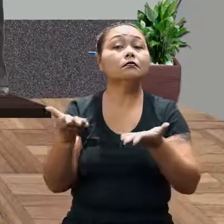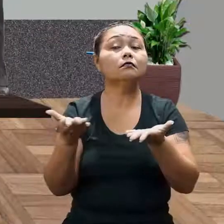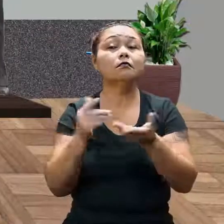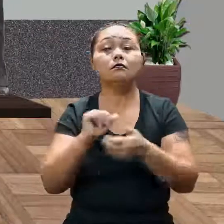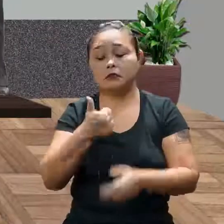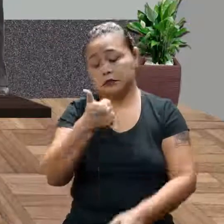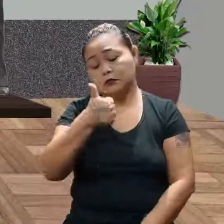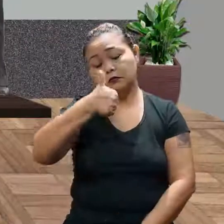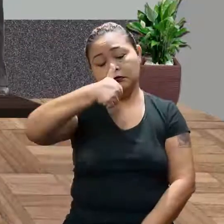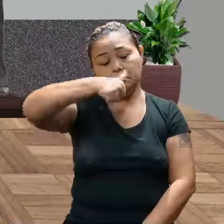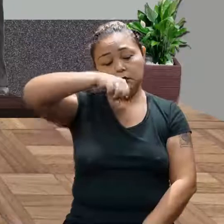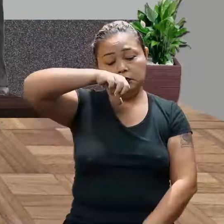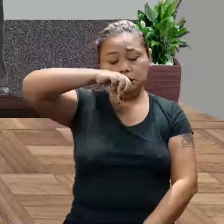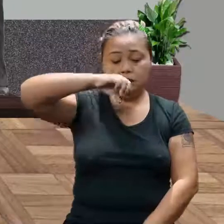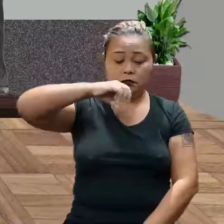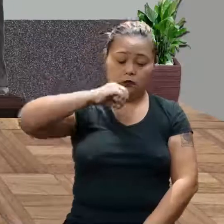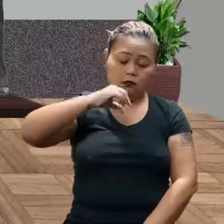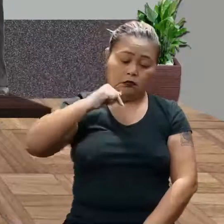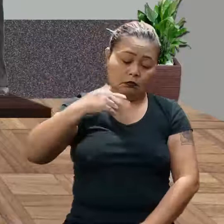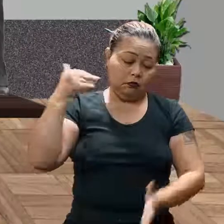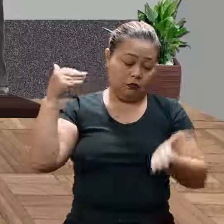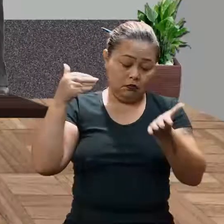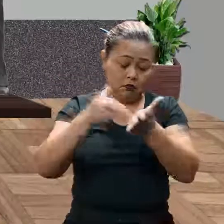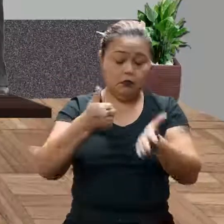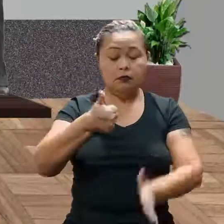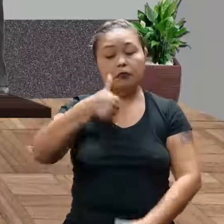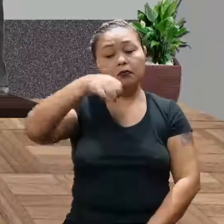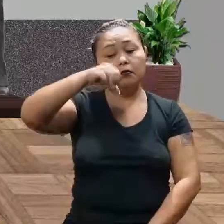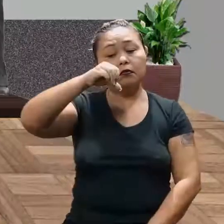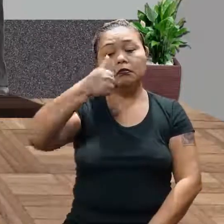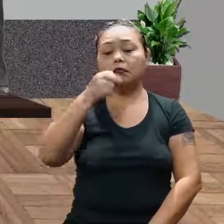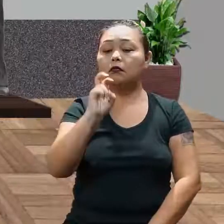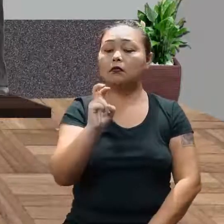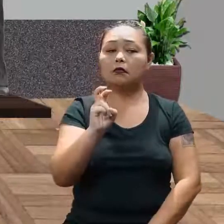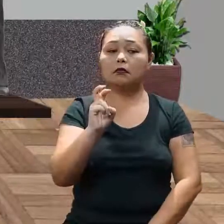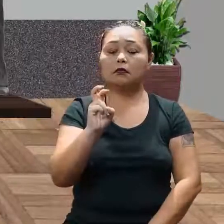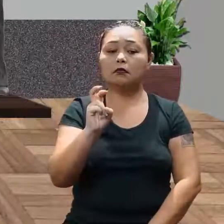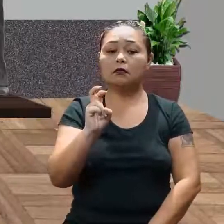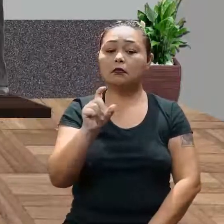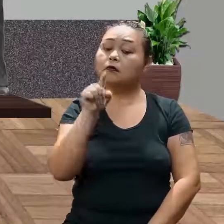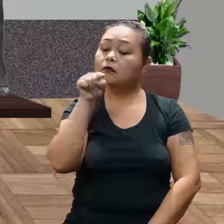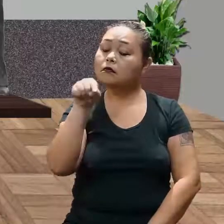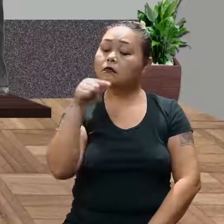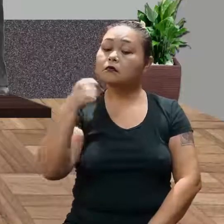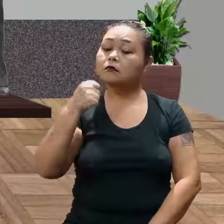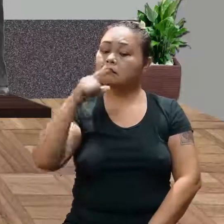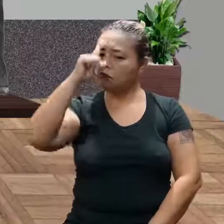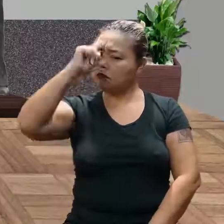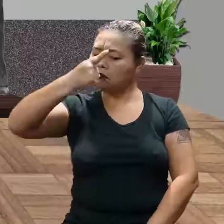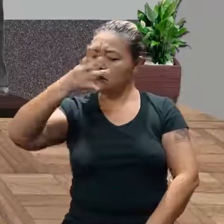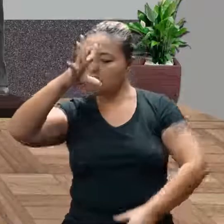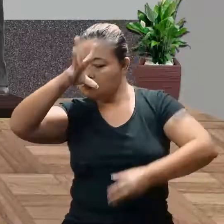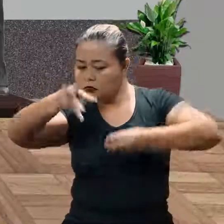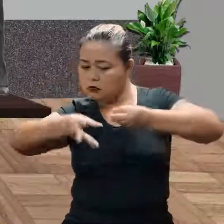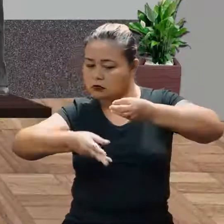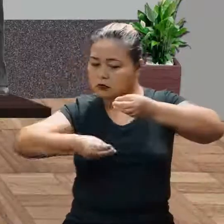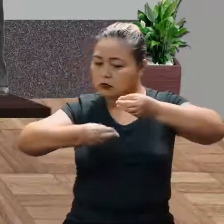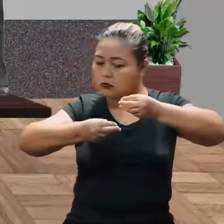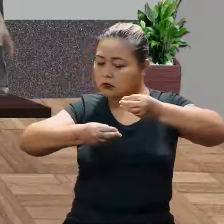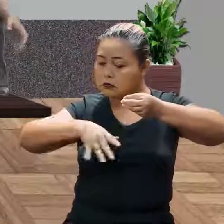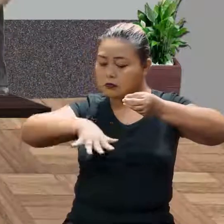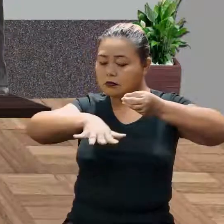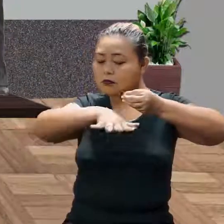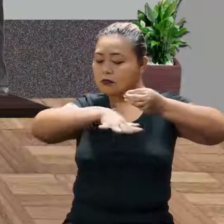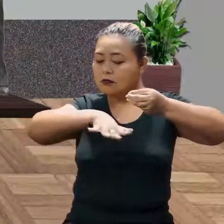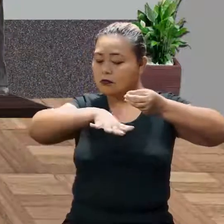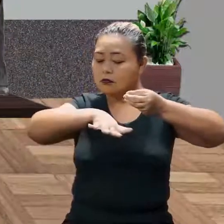de 1907 até 1915, ele tem essa missão de integrar essa